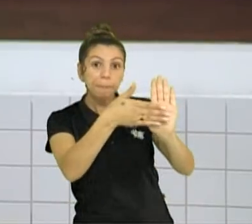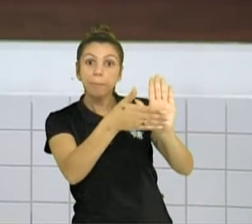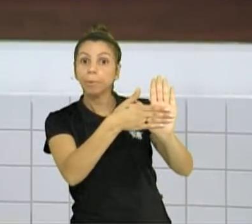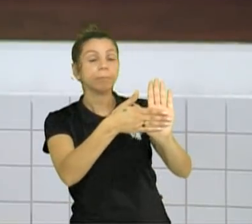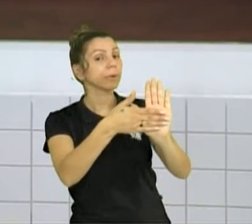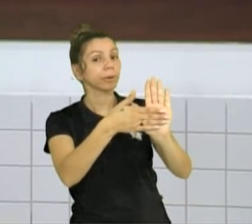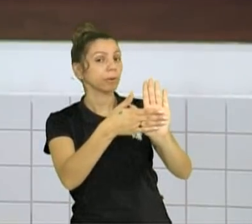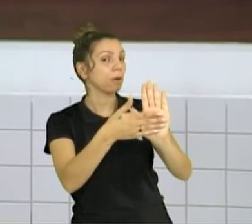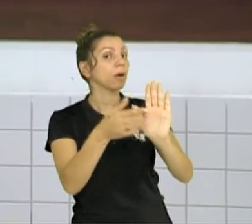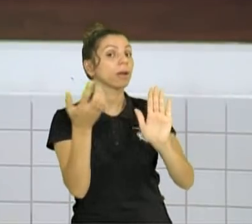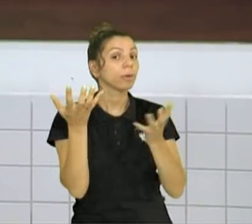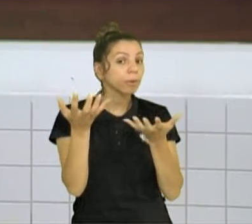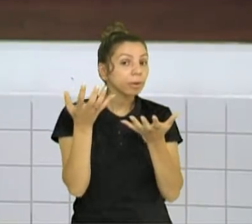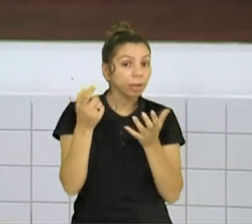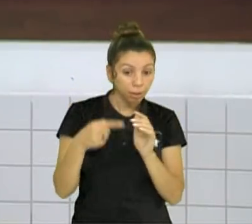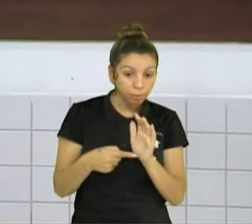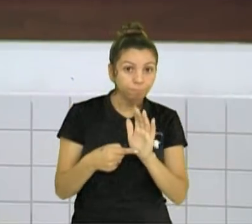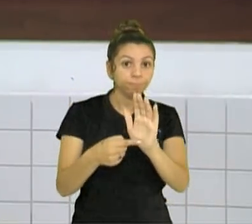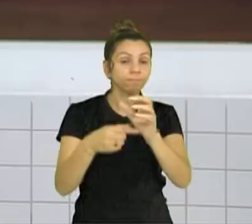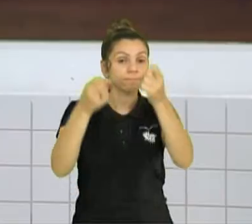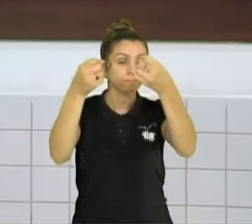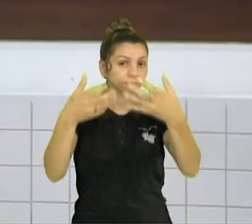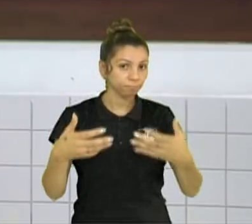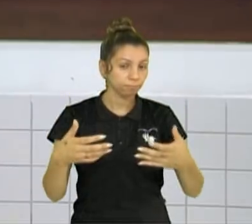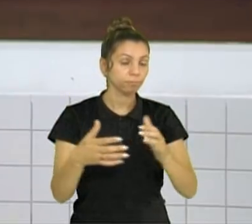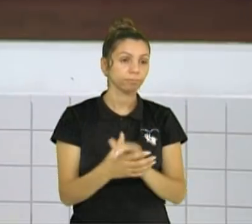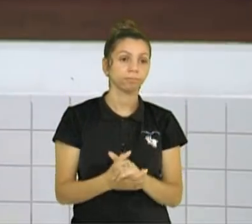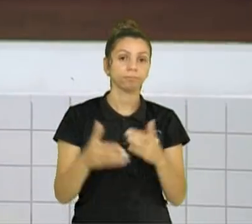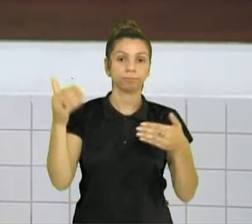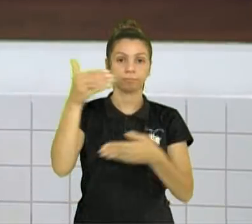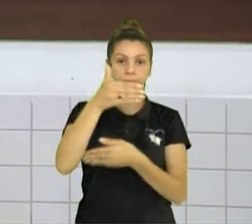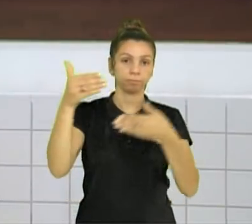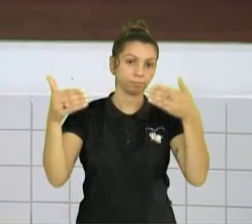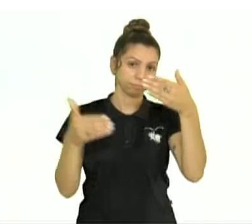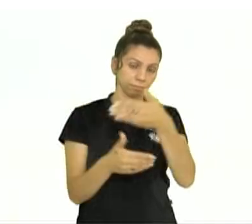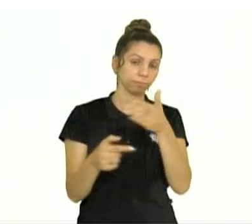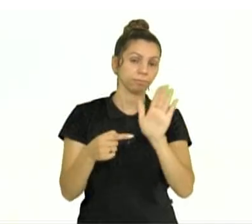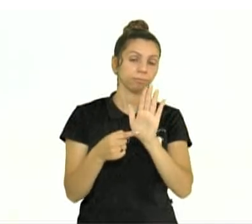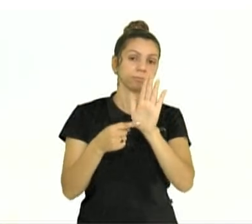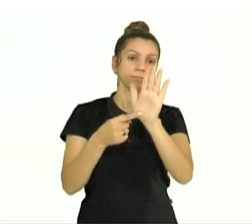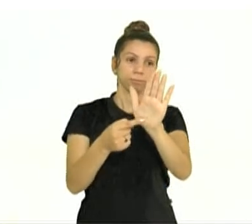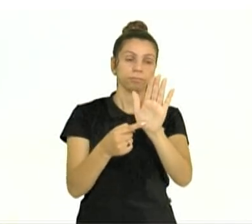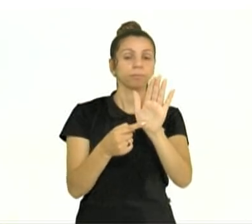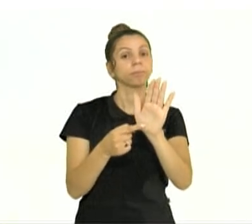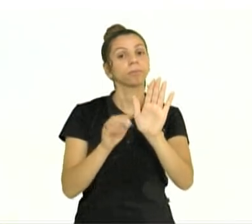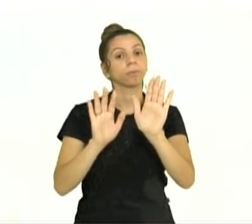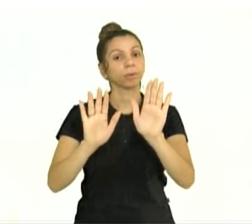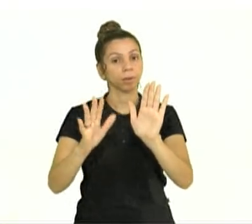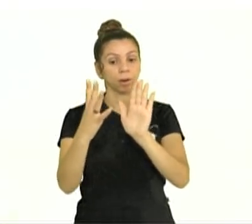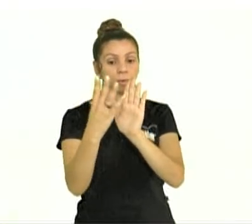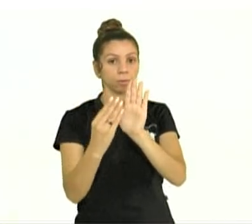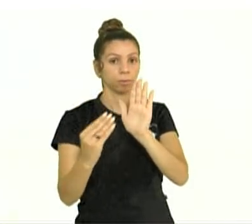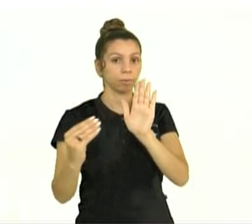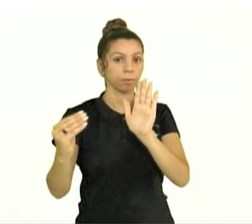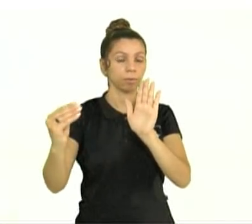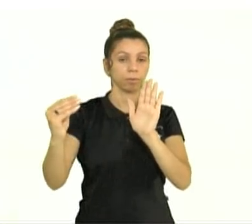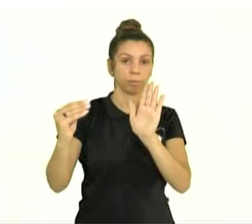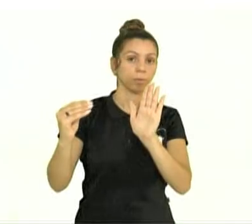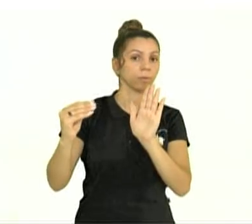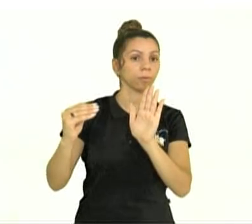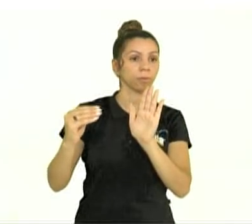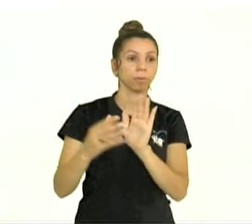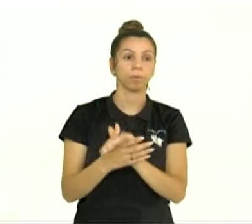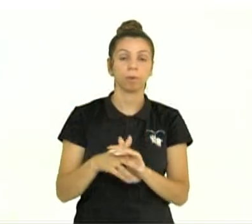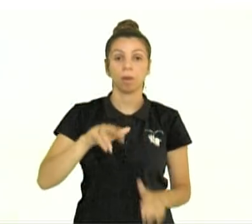de trazer para vocês aí. Nesse slide está nos mostrando que, inspirado nas ideias do Montesquieu, não